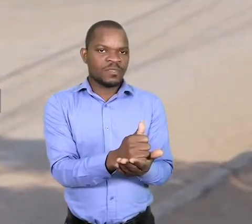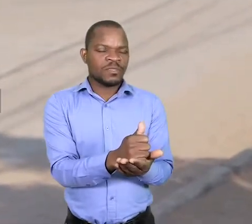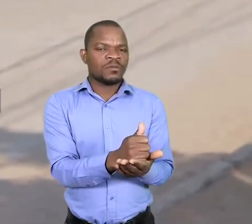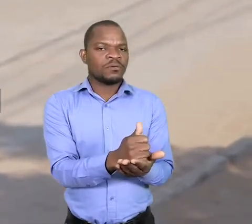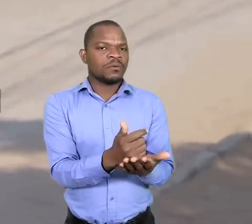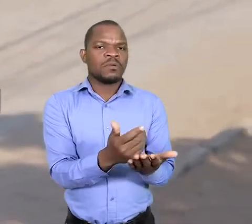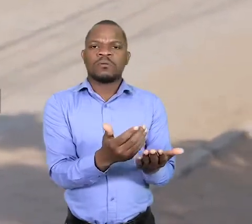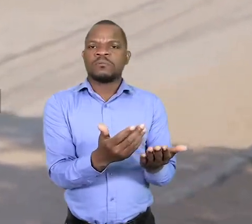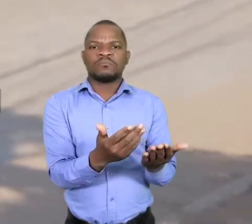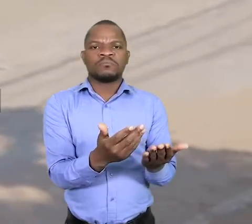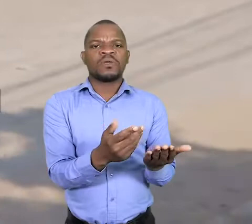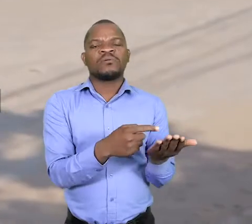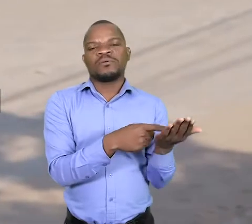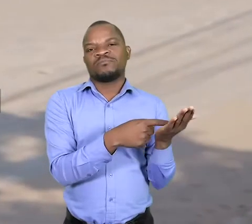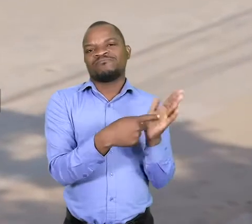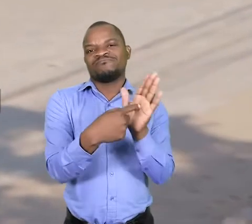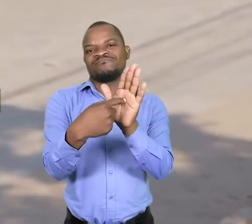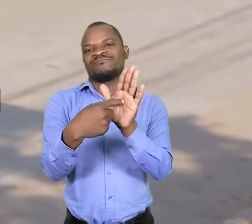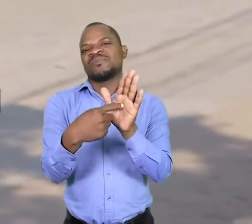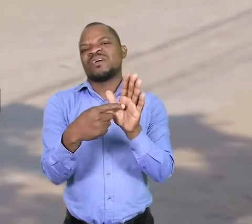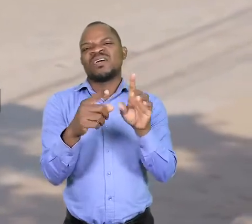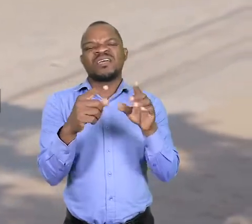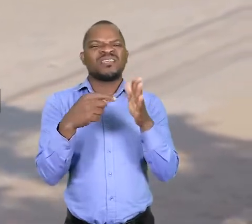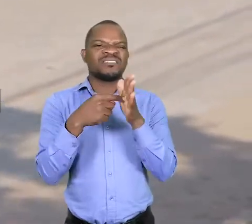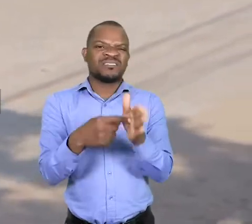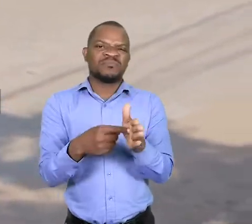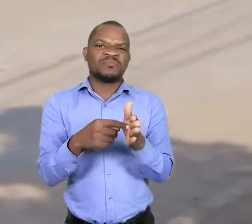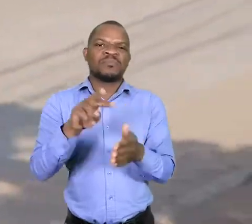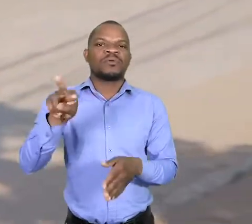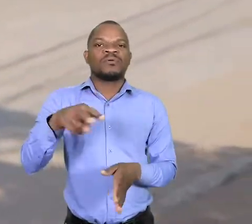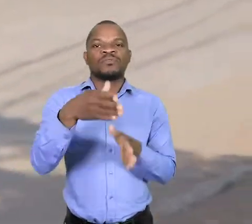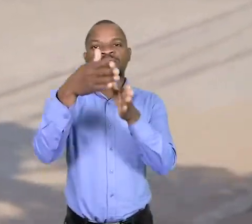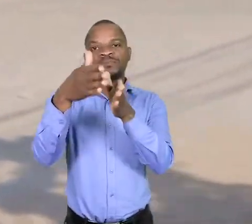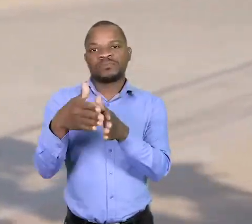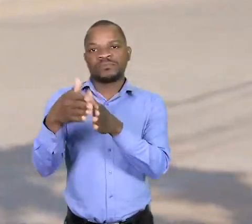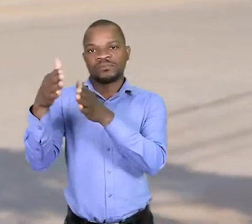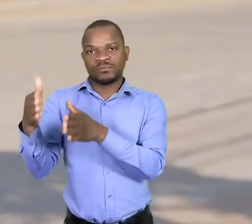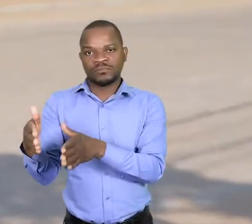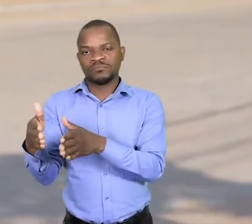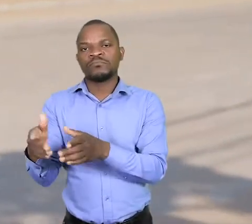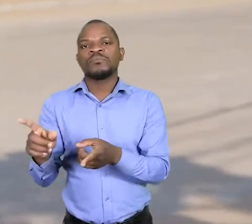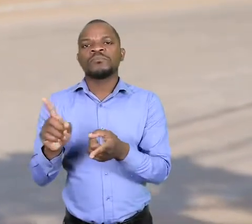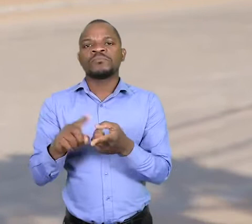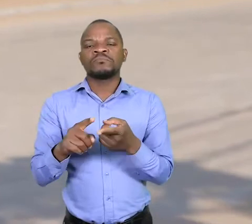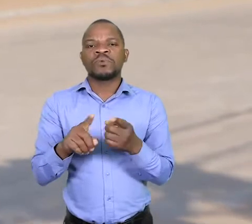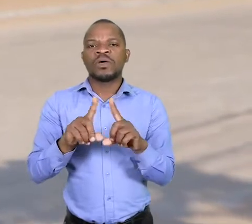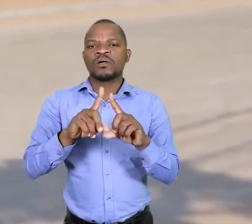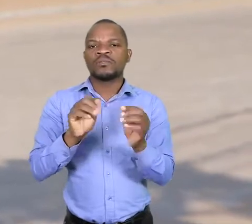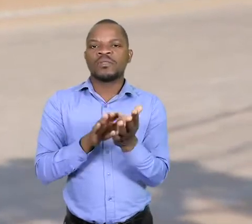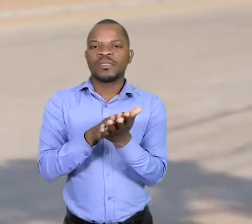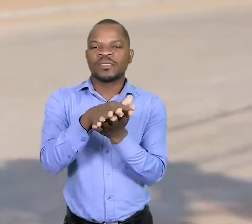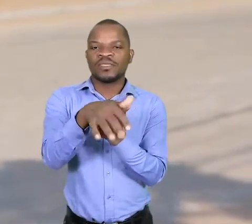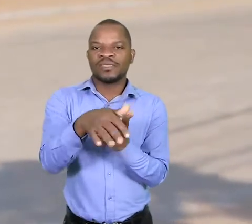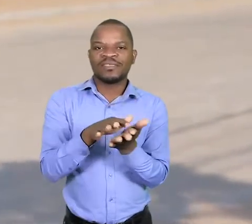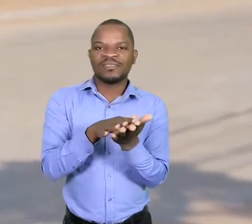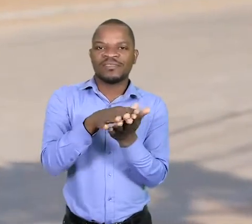o negócio, a chaviça com o mercado e uma campeã, estão. Locanga diz, até